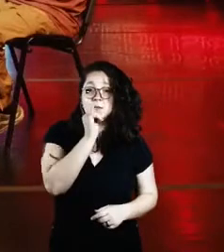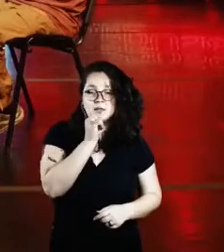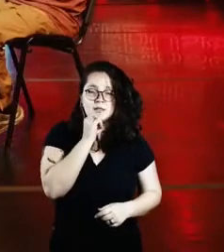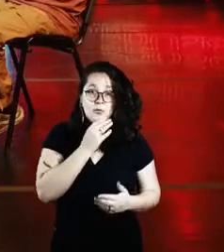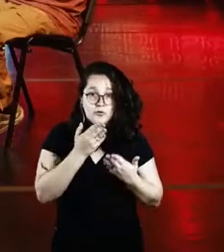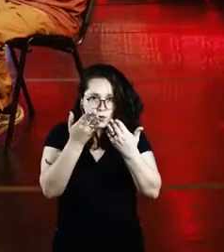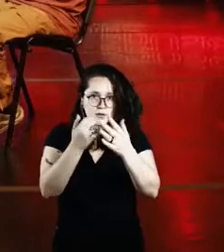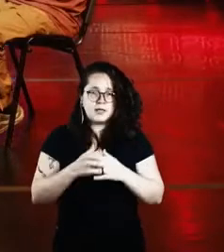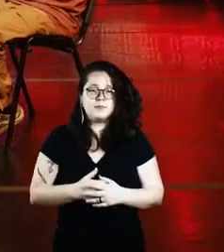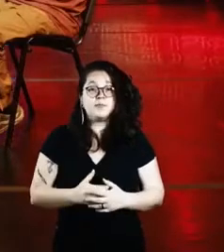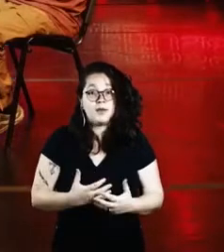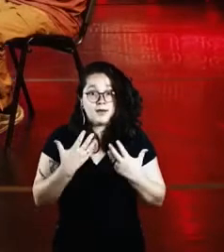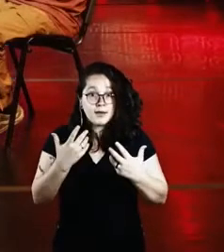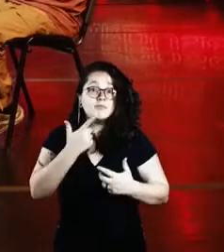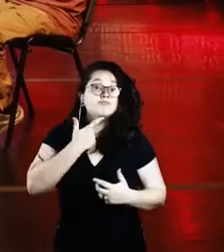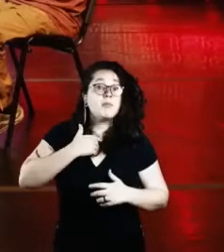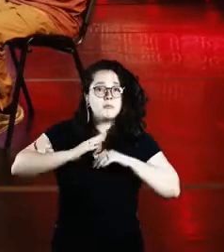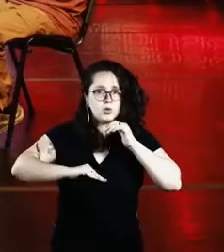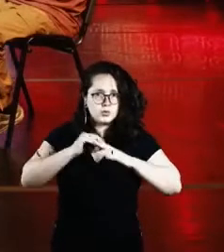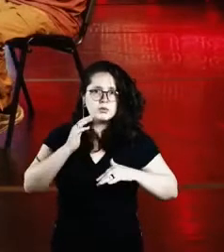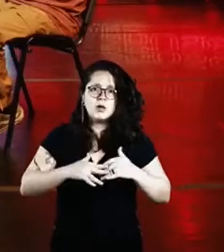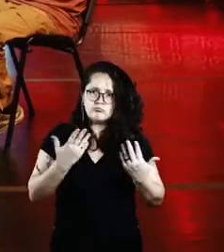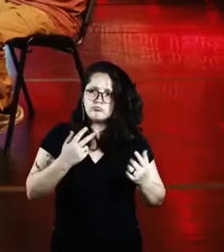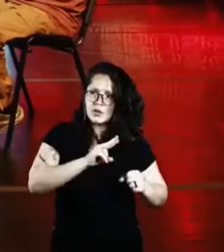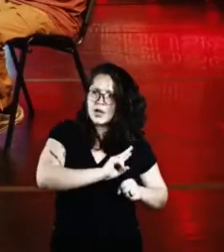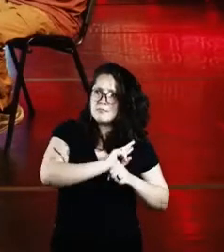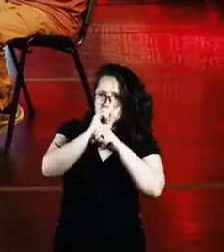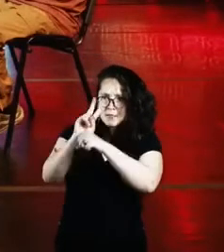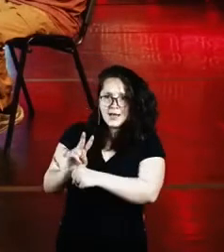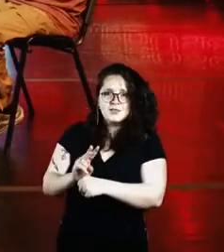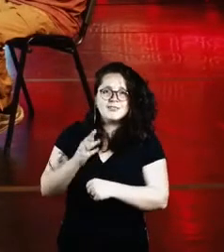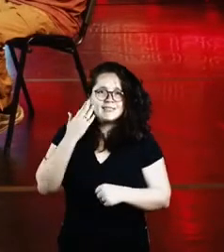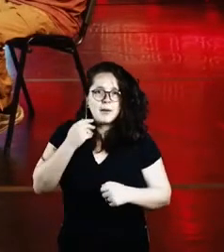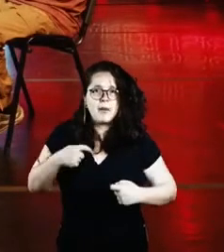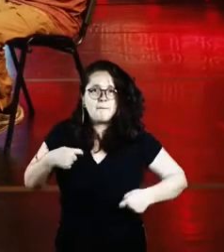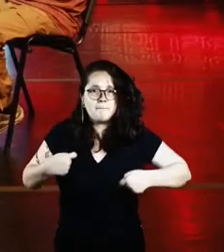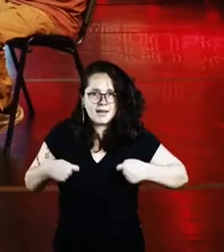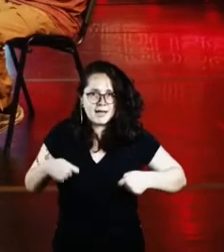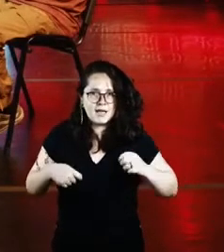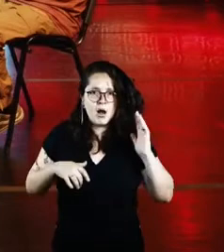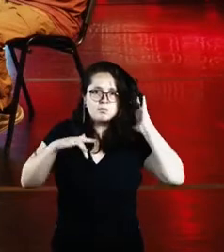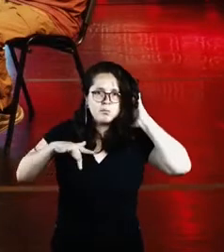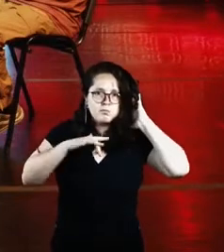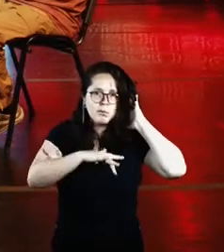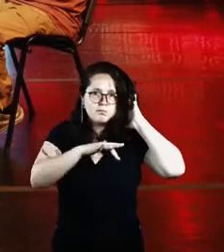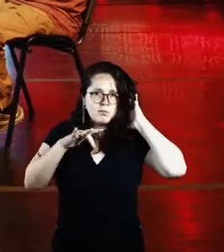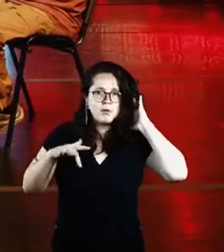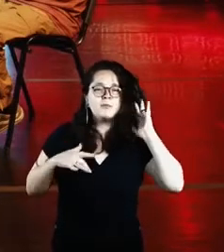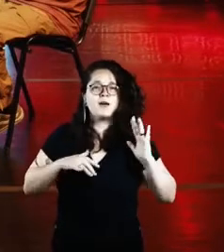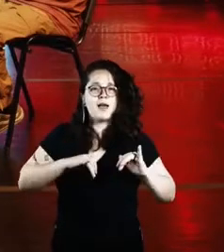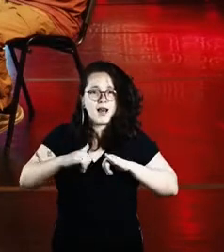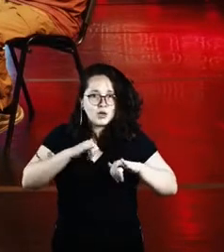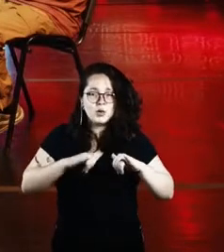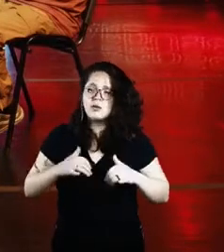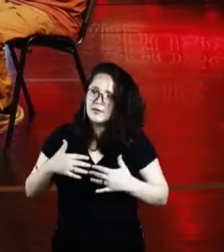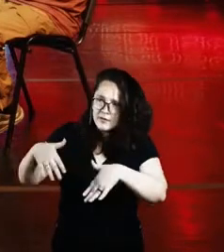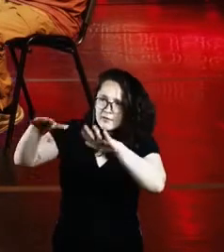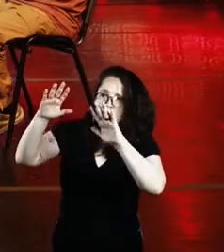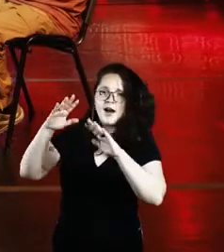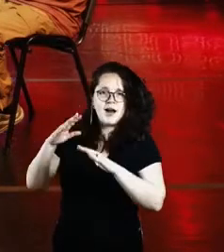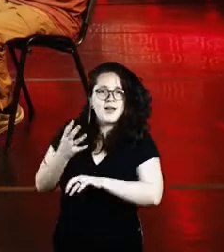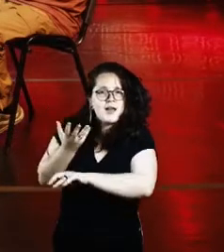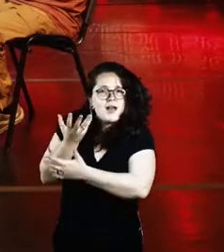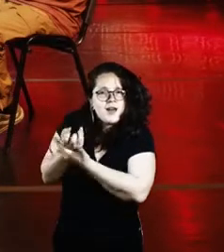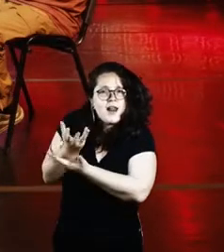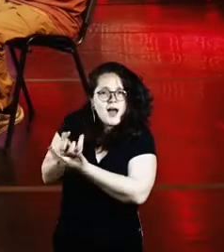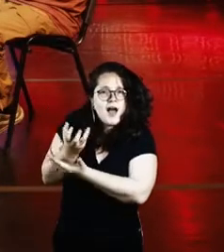produção, eu cedia a bateria eletrônica para você, tô, leva para você, ó, é assim que faz, grava lá seu grupo e se precisar de ajuda, avisa que a gente